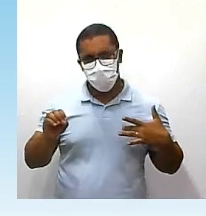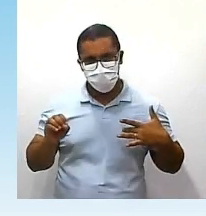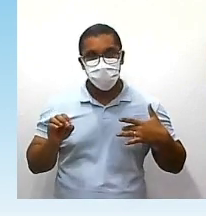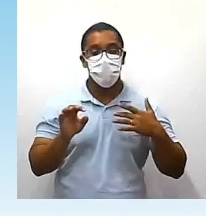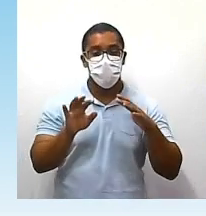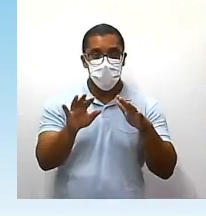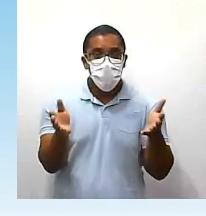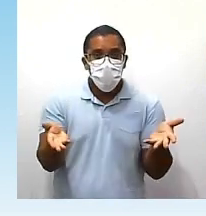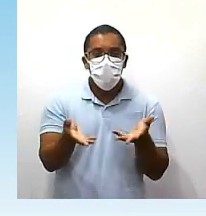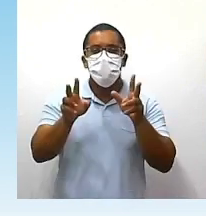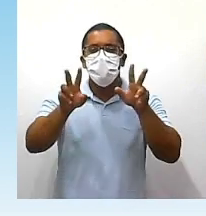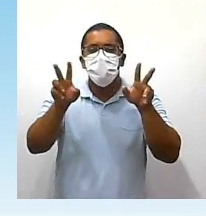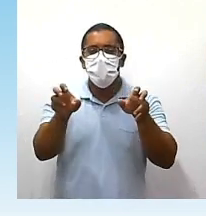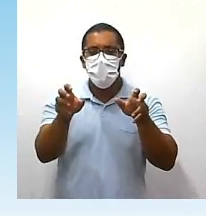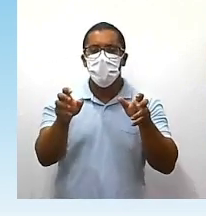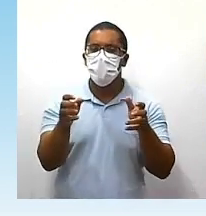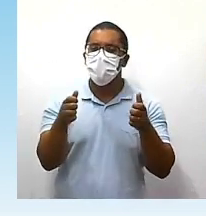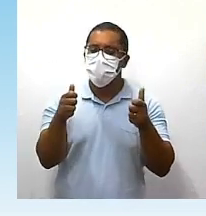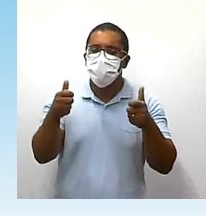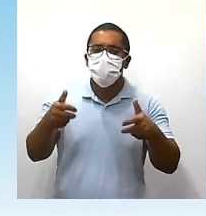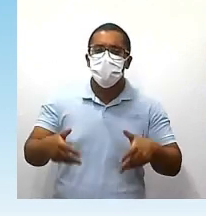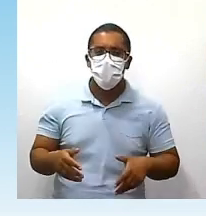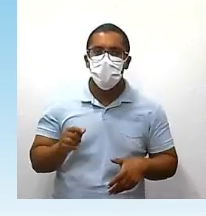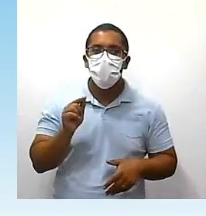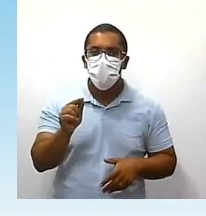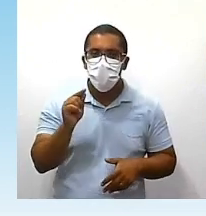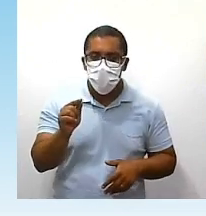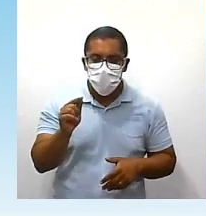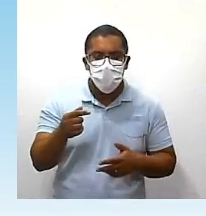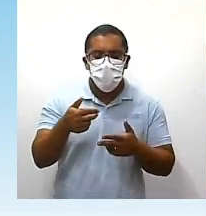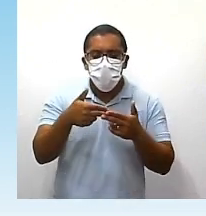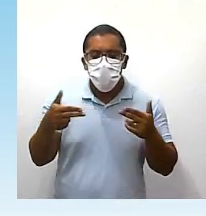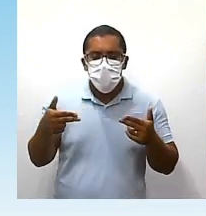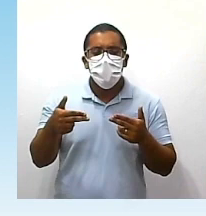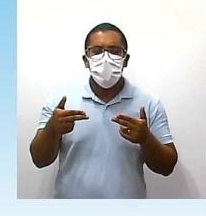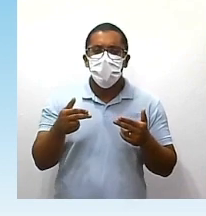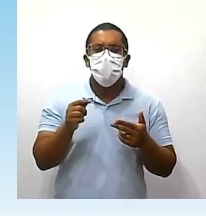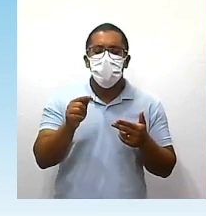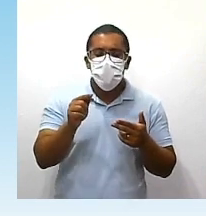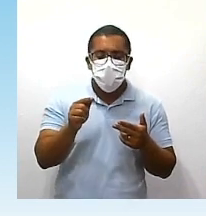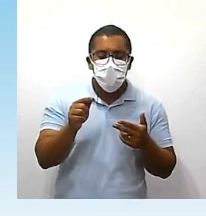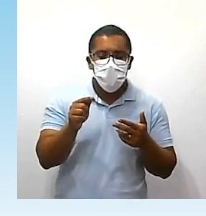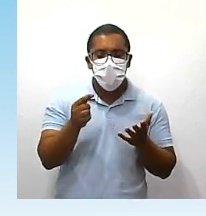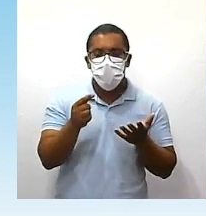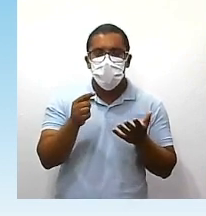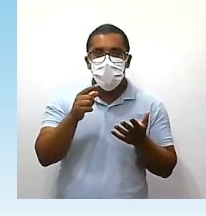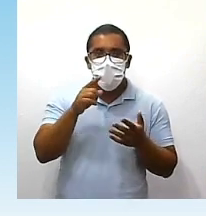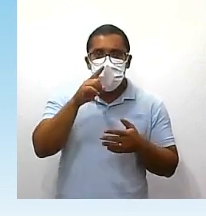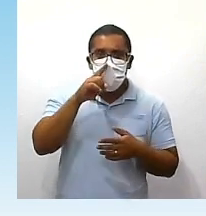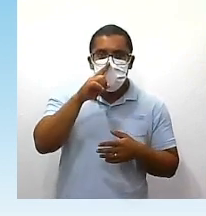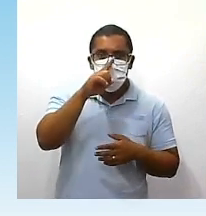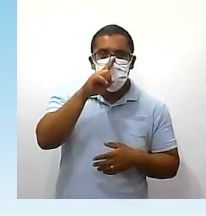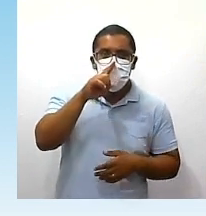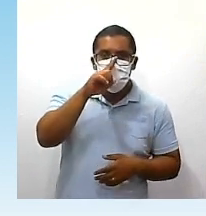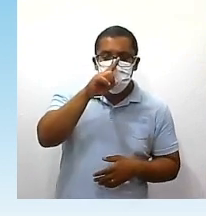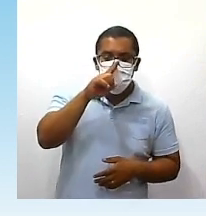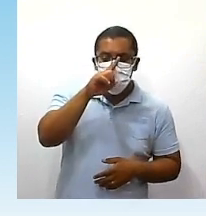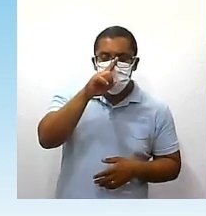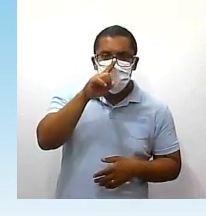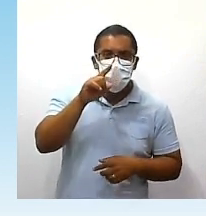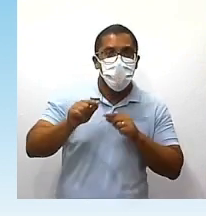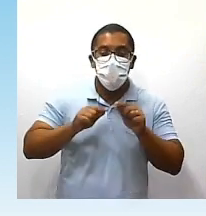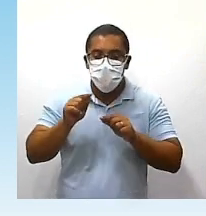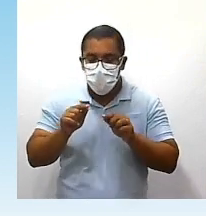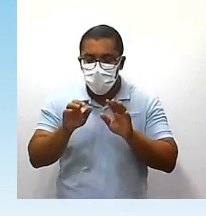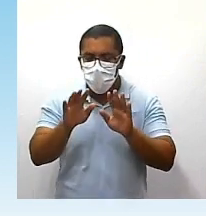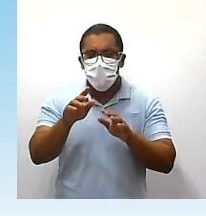Desse assunto, a gente vai falar sobre os psicoativos e quais são os tipos e riscos. Quando